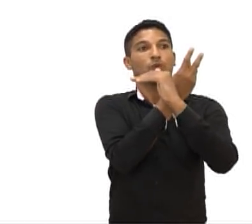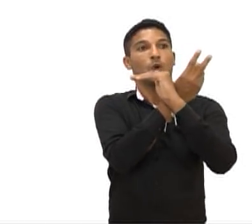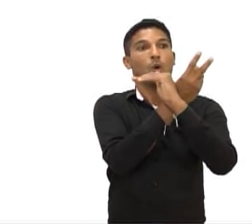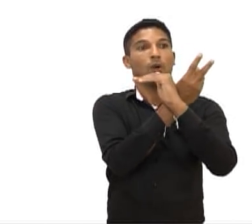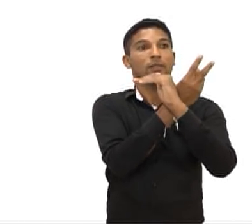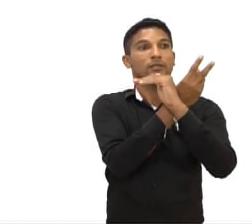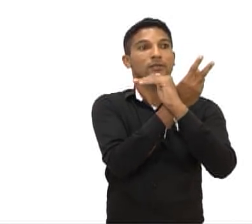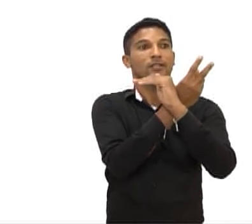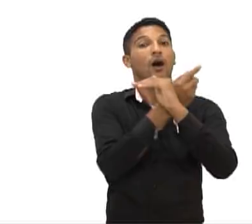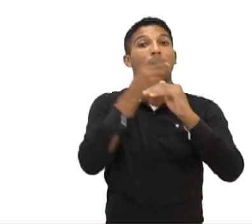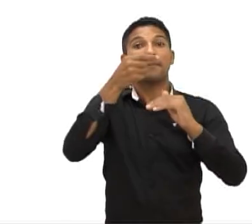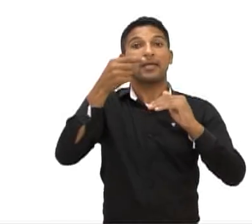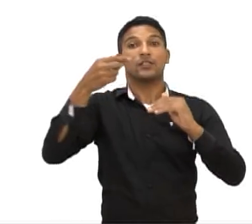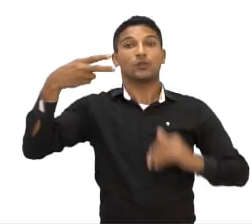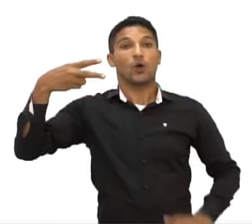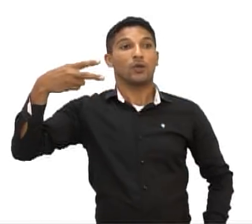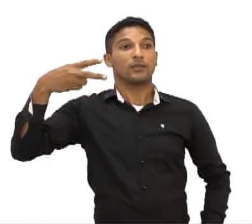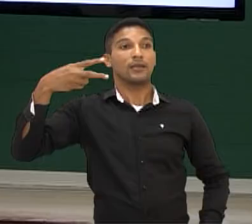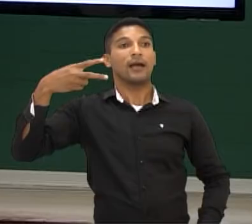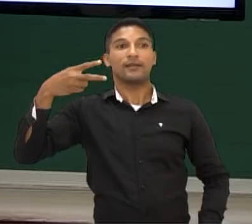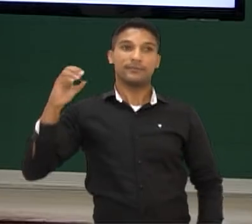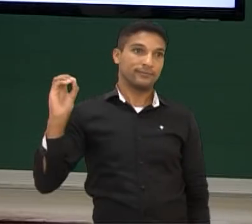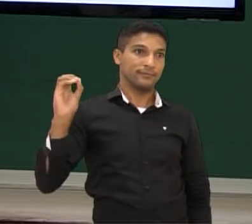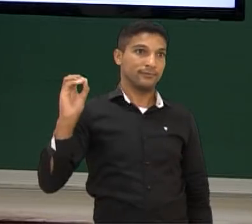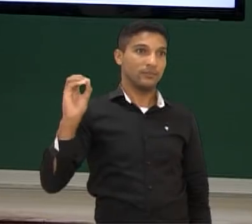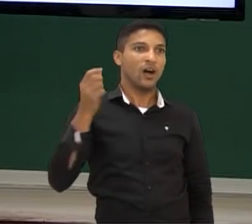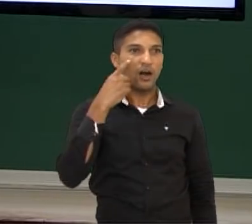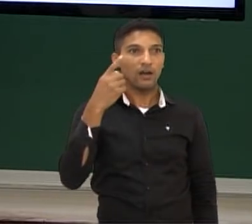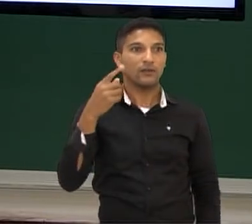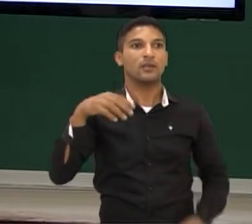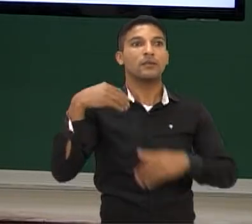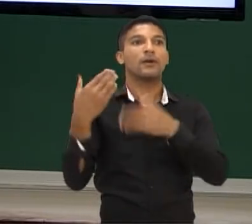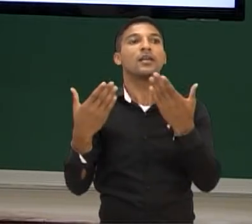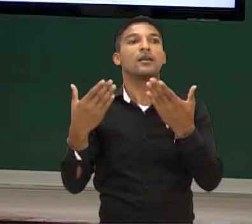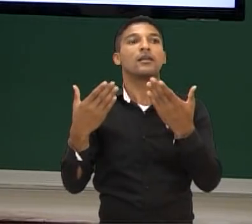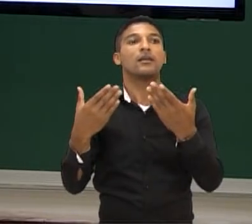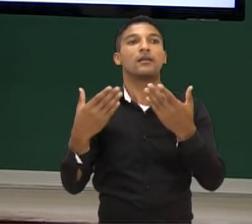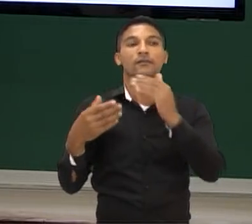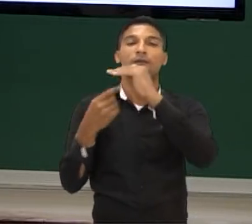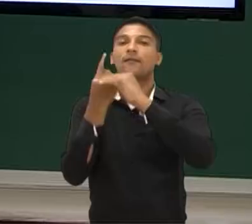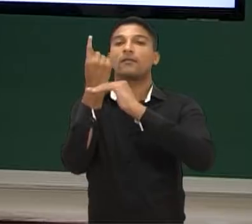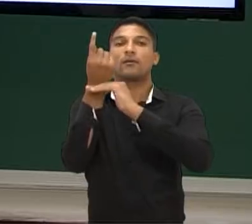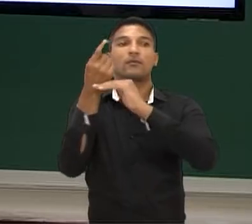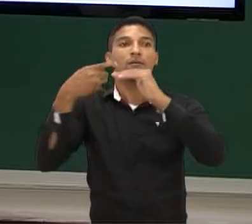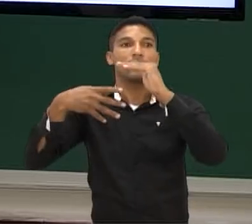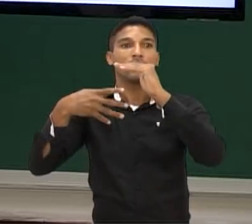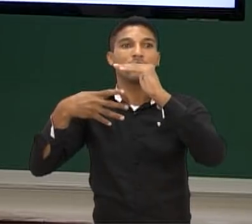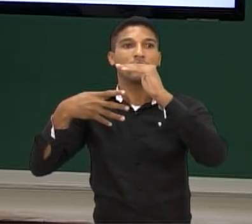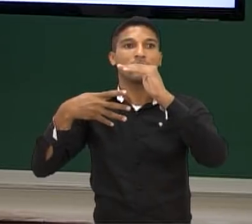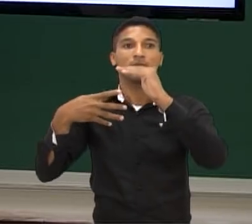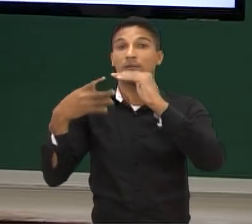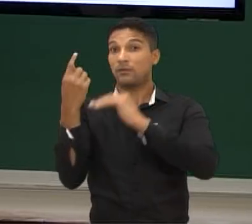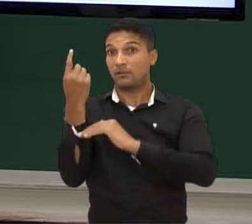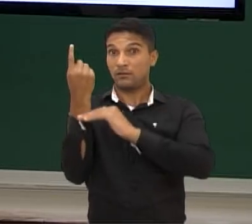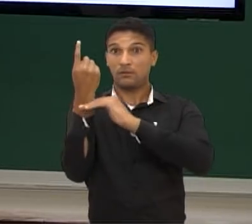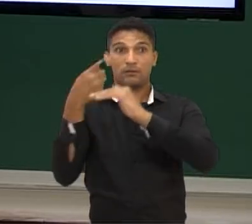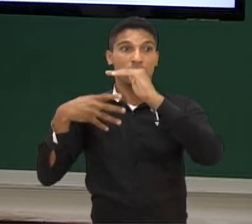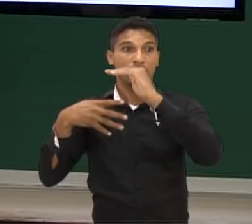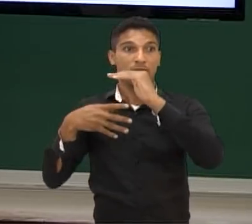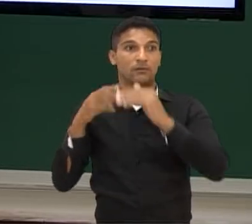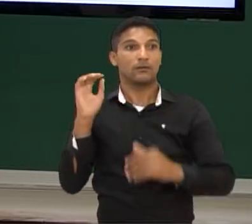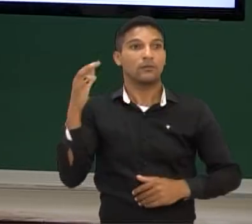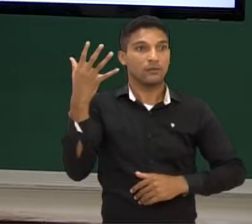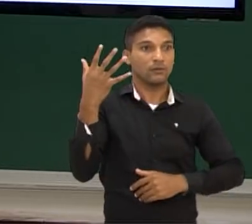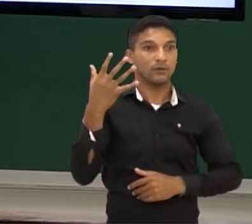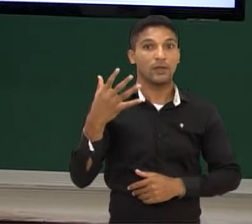2 inteiros. 2 menos 2, 0, não é? Quem que sobrou? 1/4. O que aconteceu? A